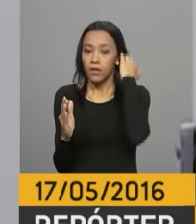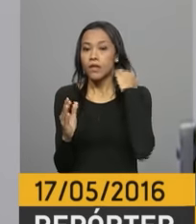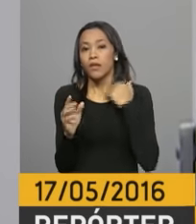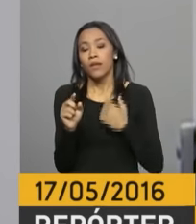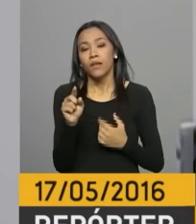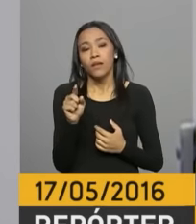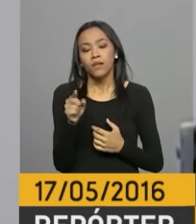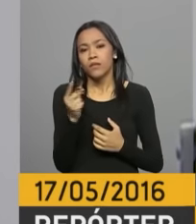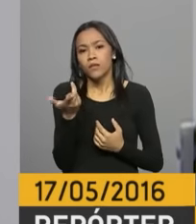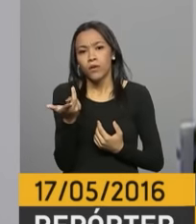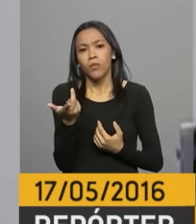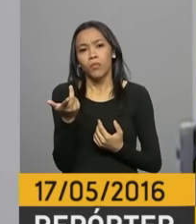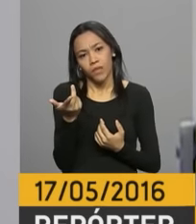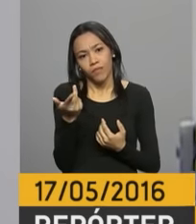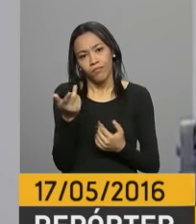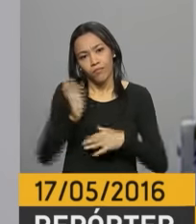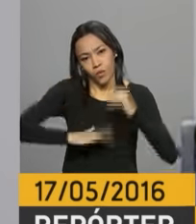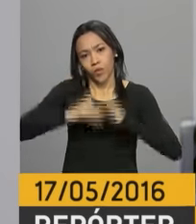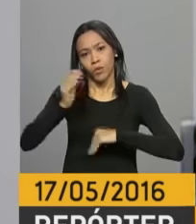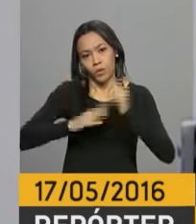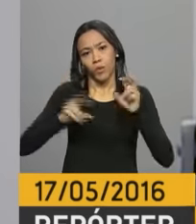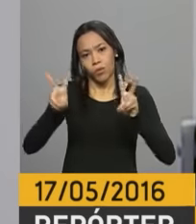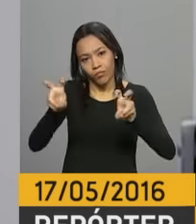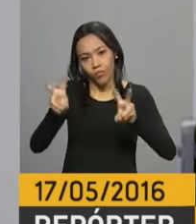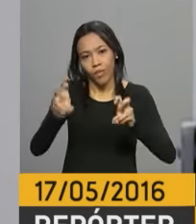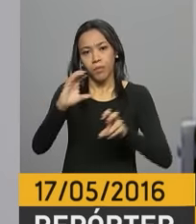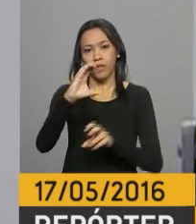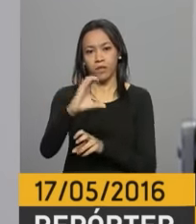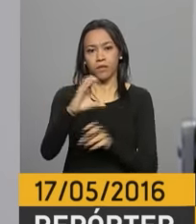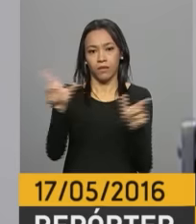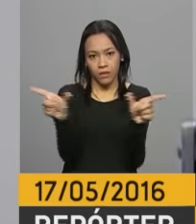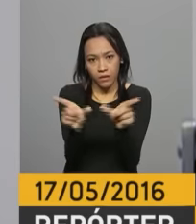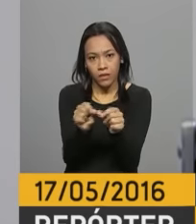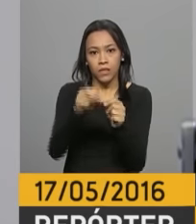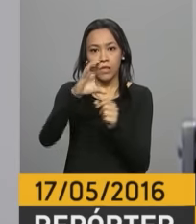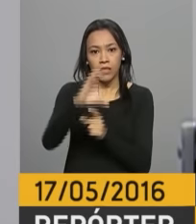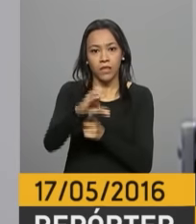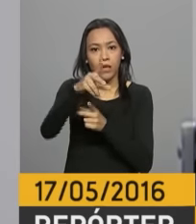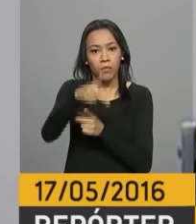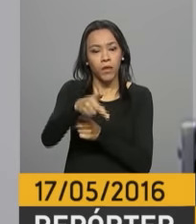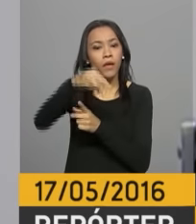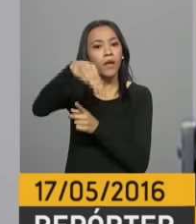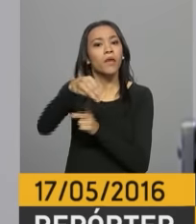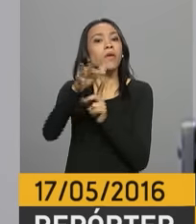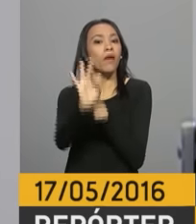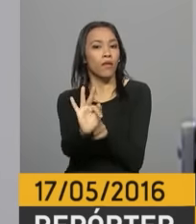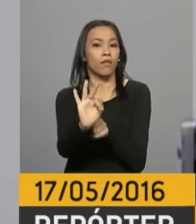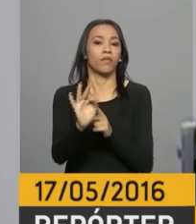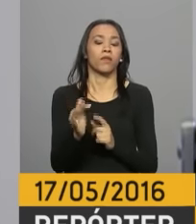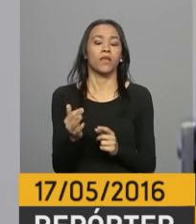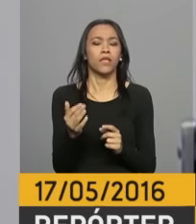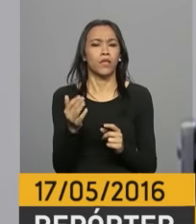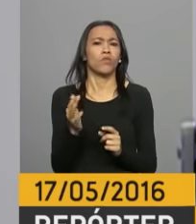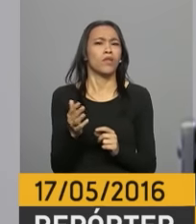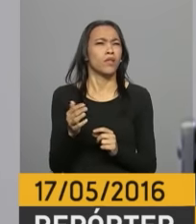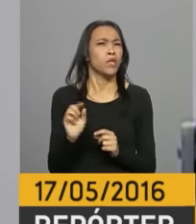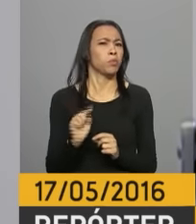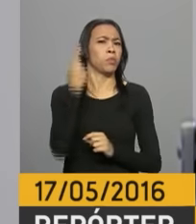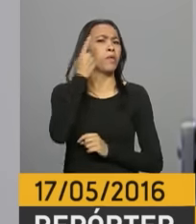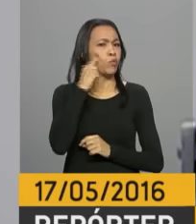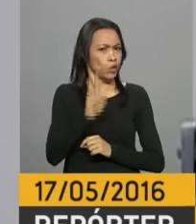em relação à questão da CPMF. Mas, de novo, não eu já desde o primeiro dia eu disse